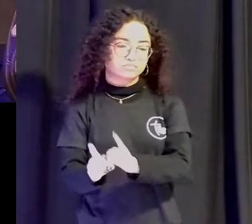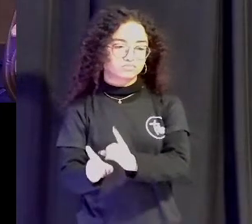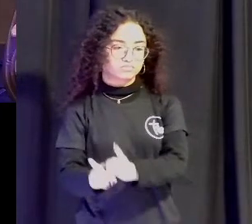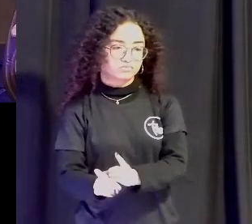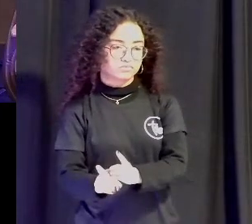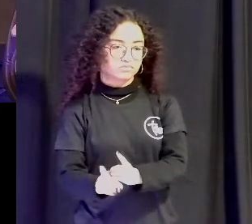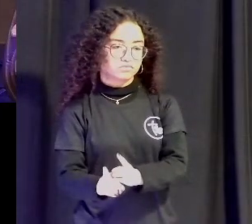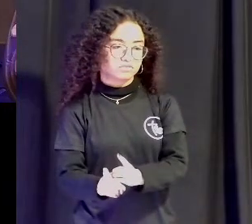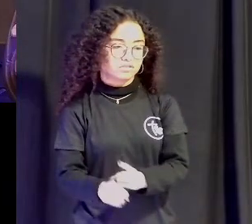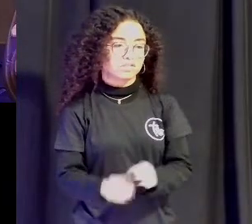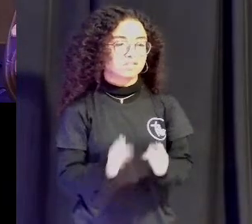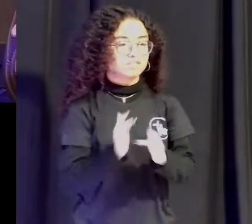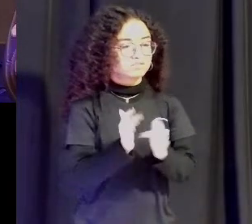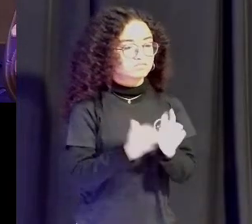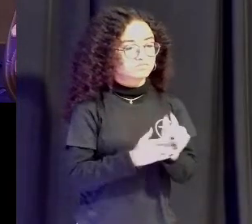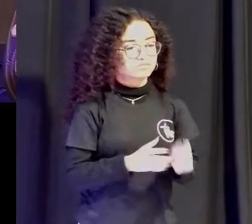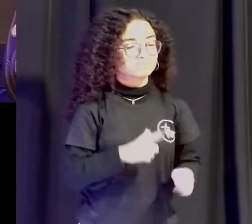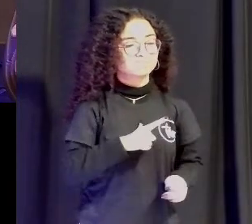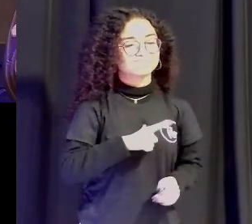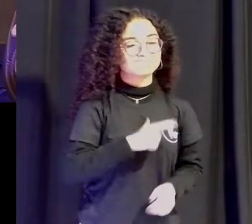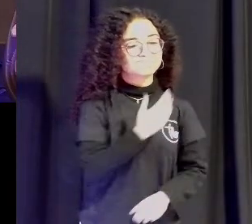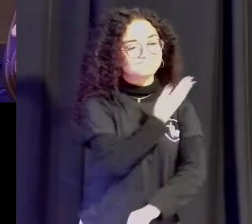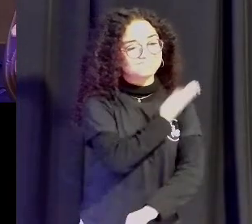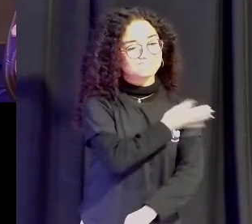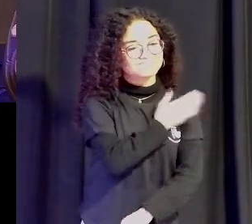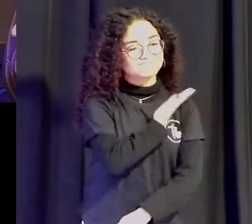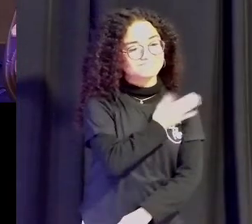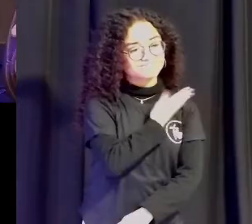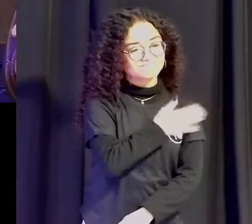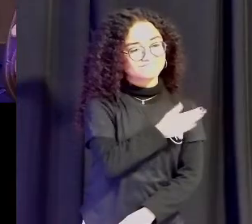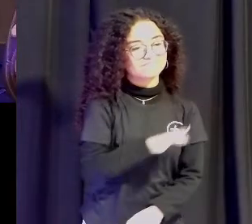desenvolvem o hábito de orar.